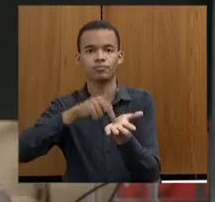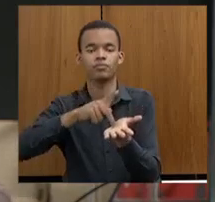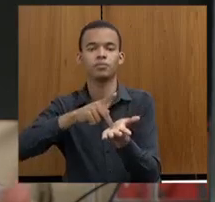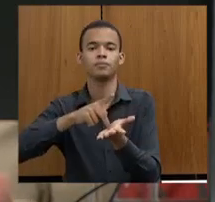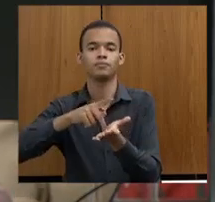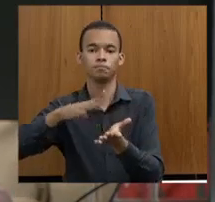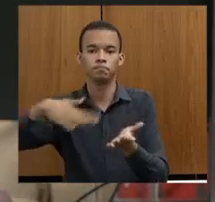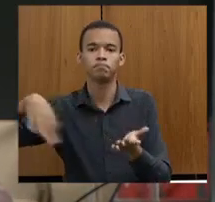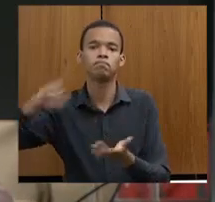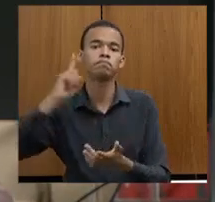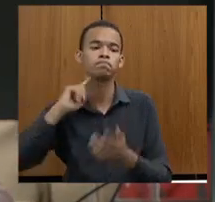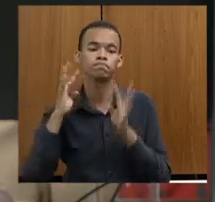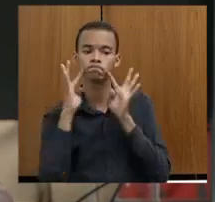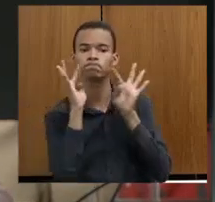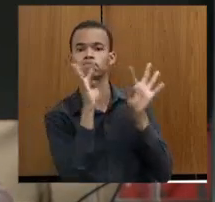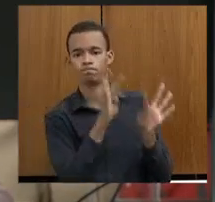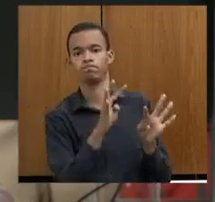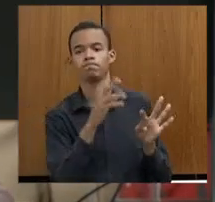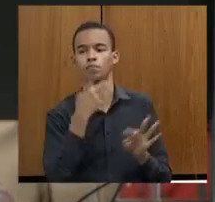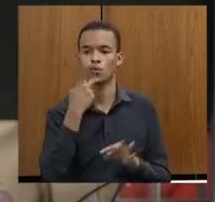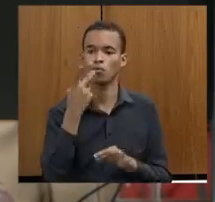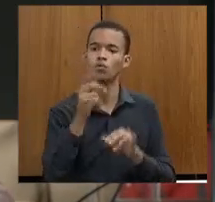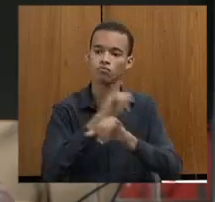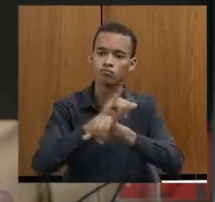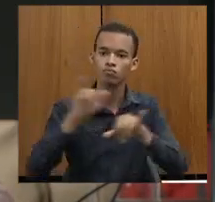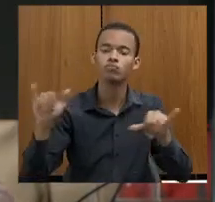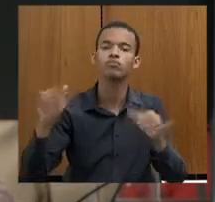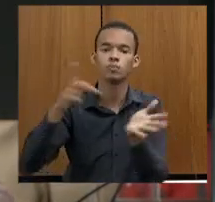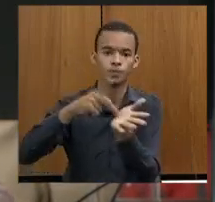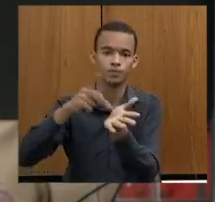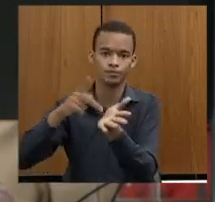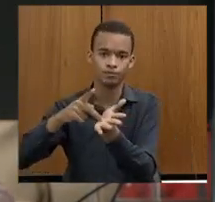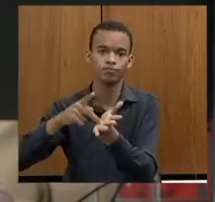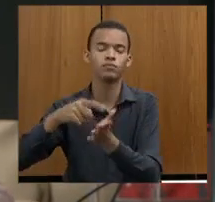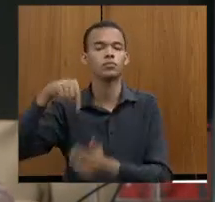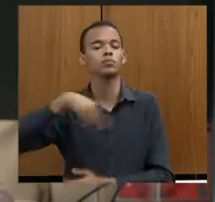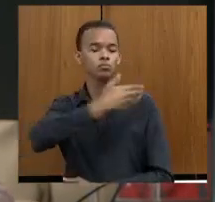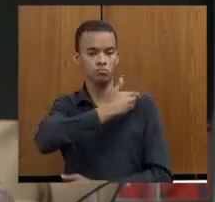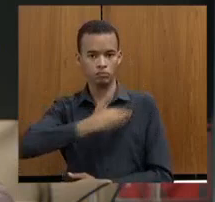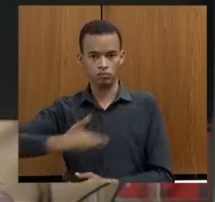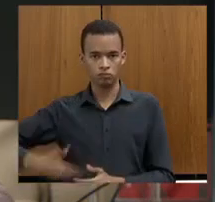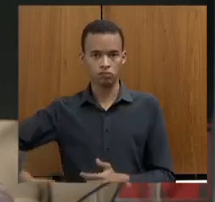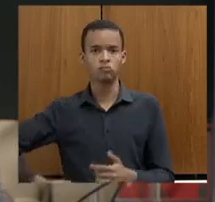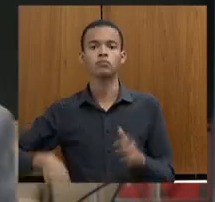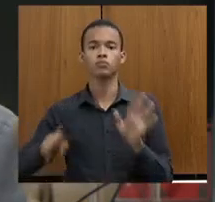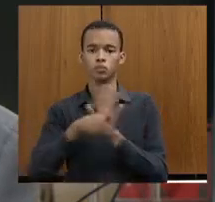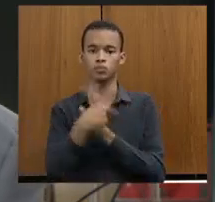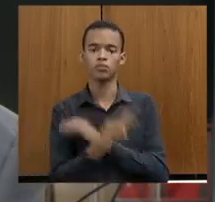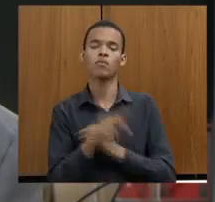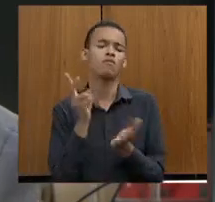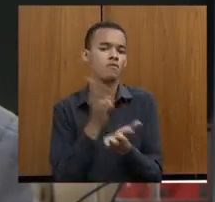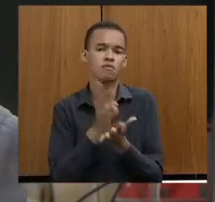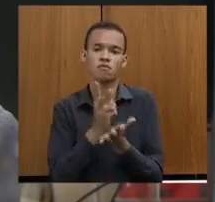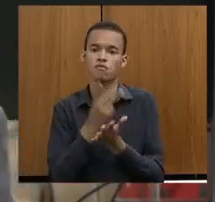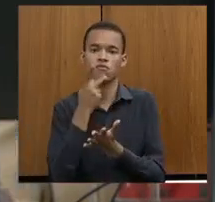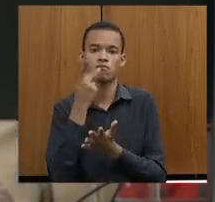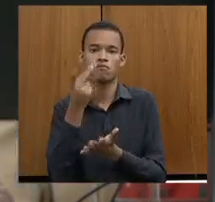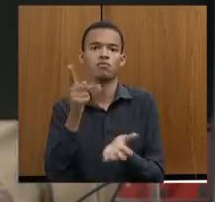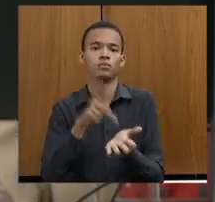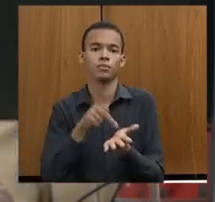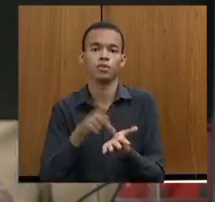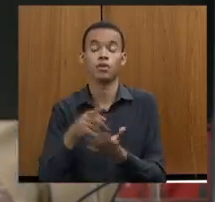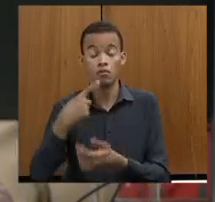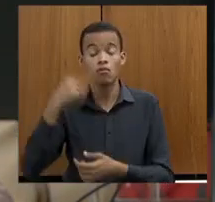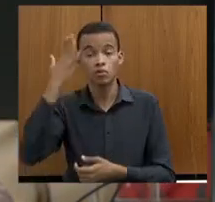e esse governo ele fala a verdade para o povo Mineiro foi um período muito bom os deputados os